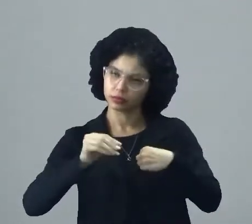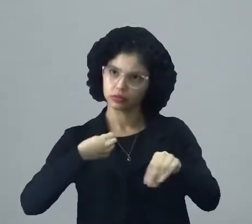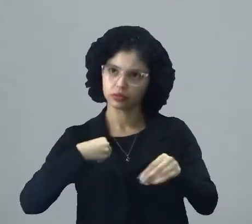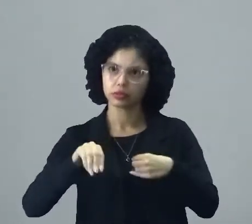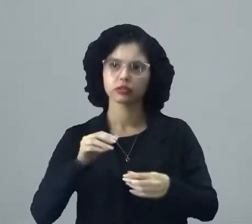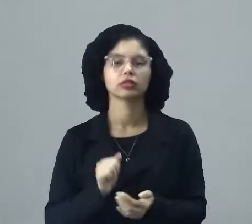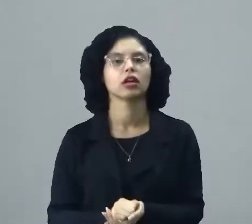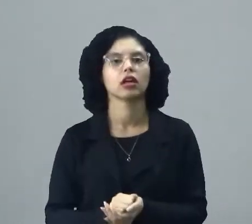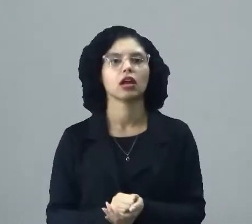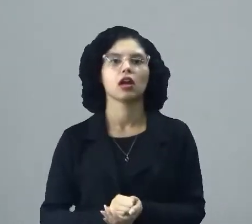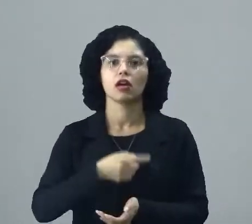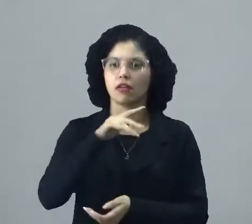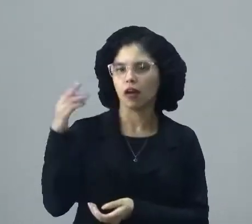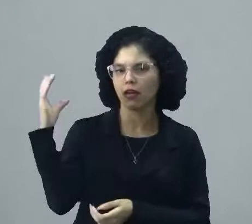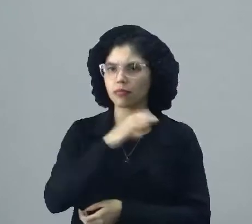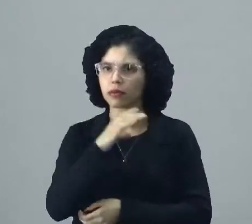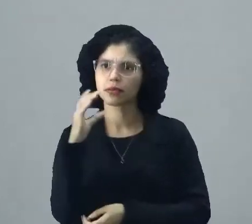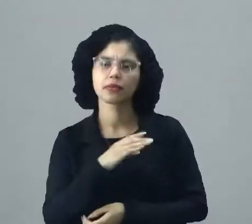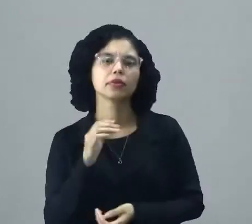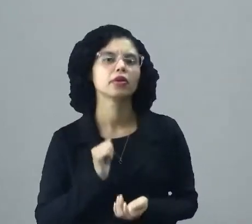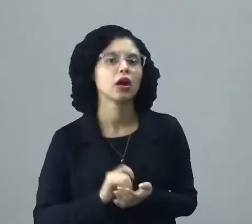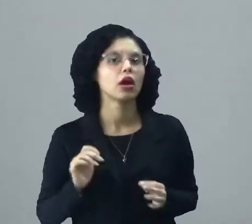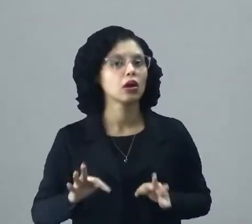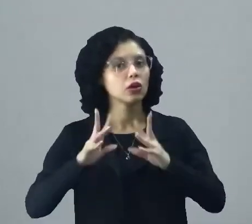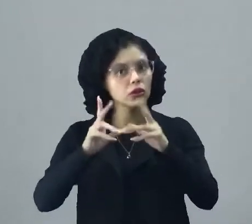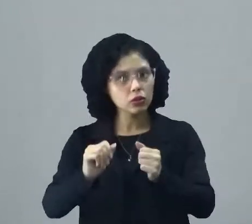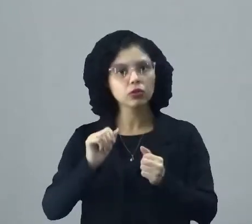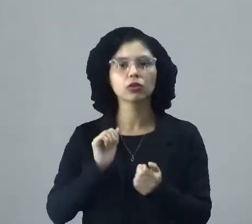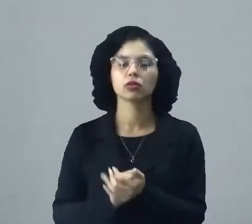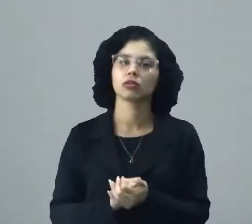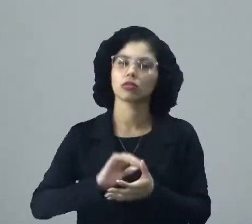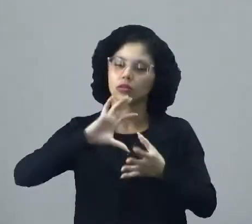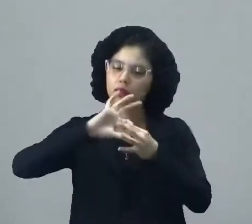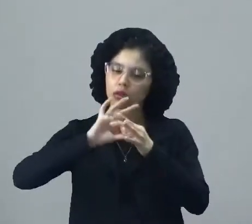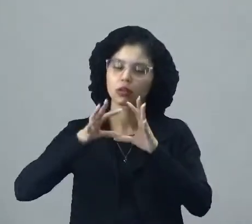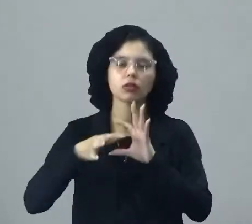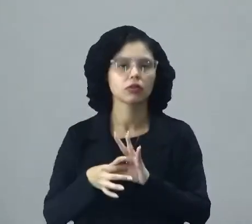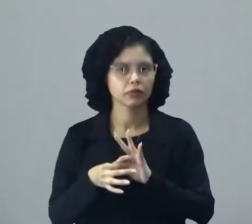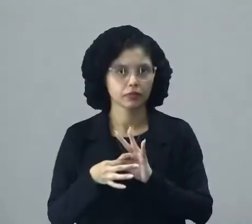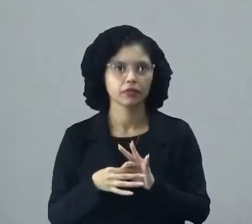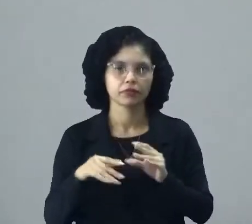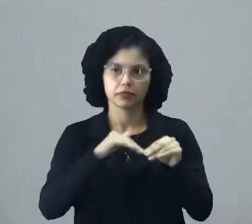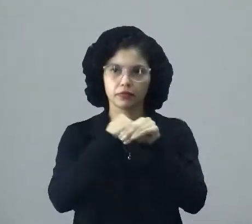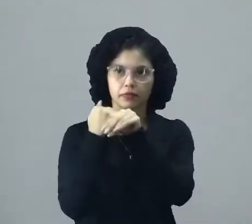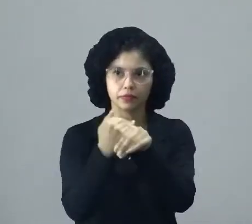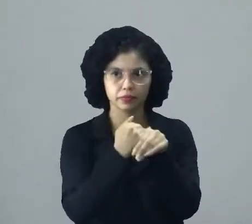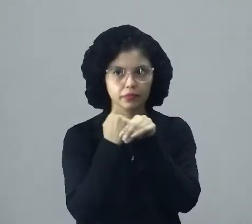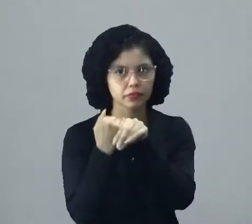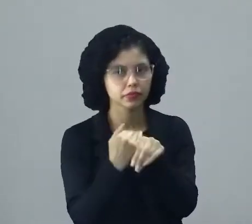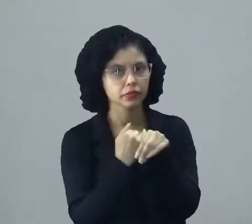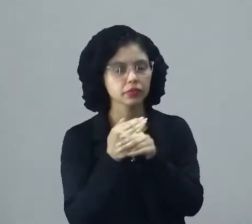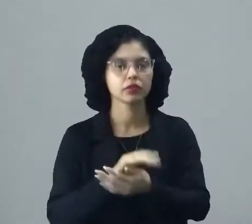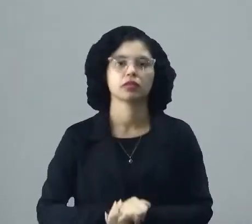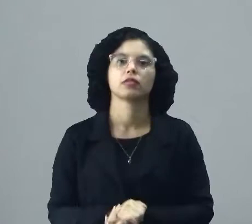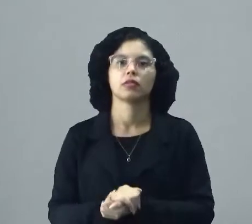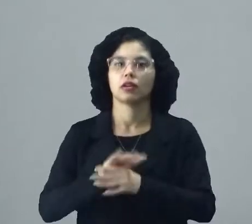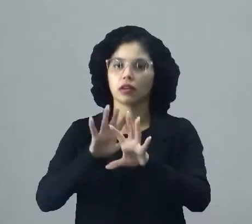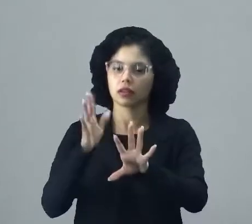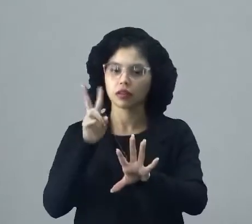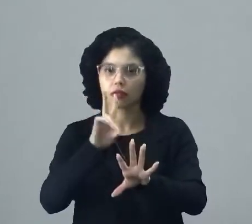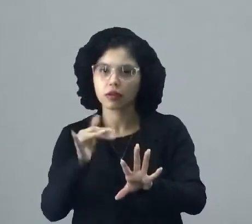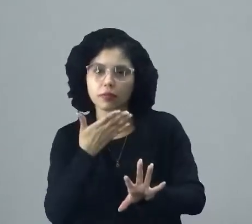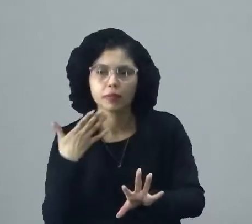flexibilidade, coordenação, velocidade, tudo dentro de um contexto igual, né? Todo em contexto igualitário. E a gente